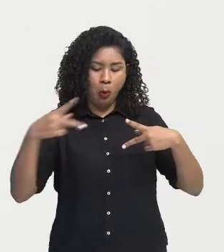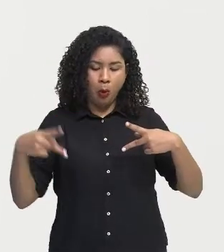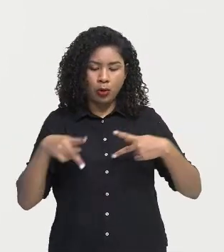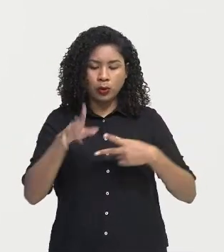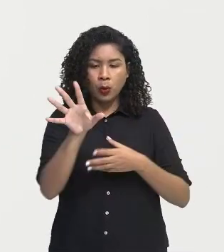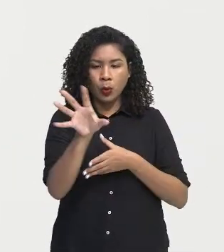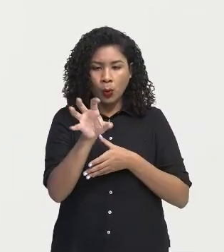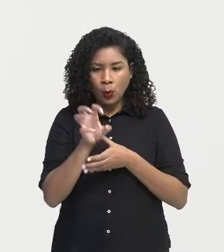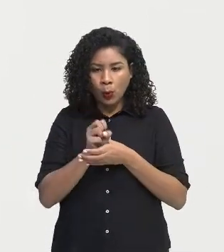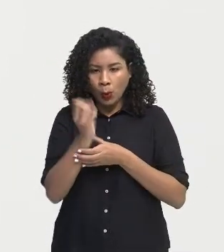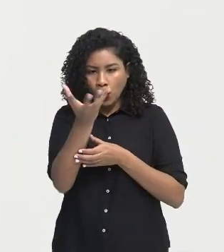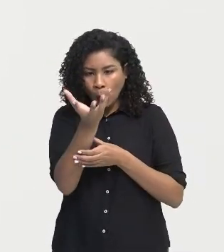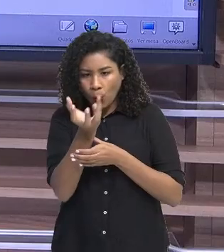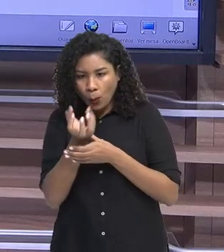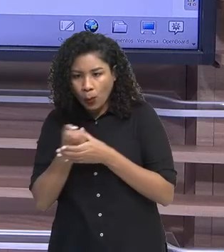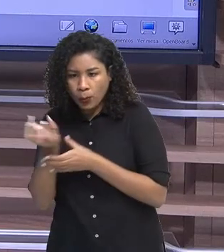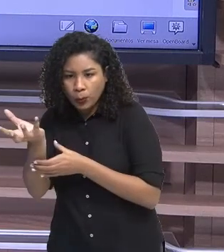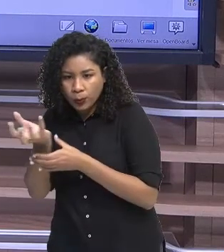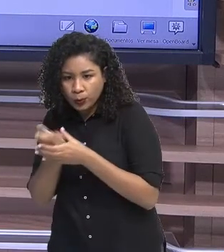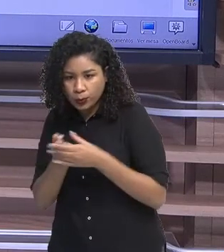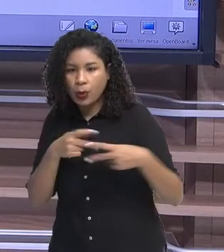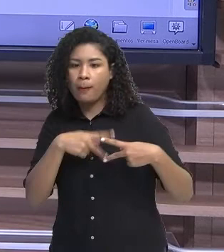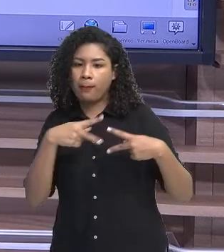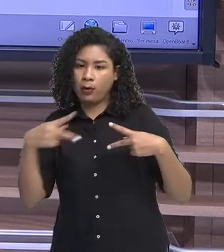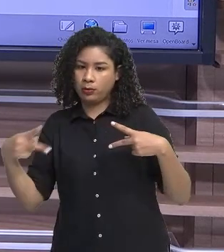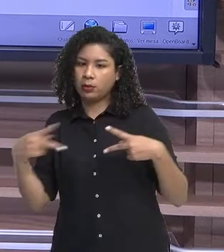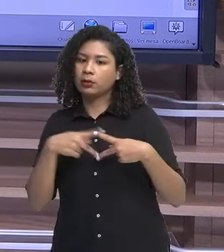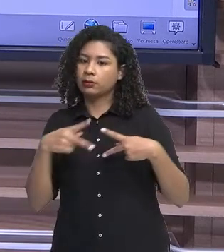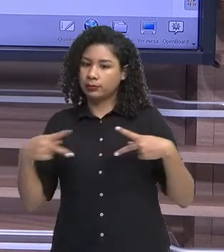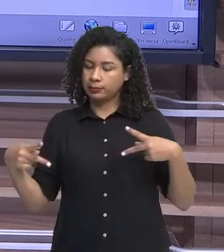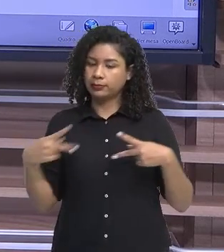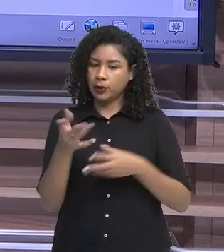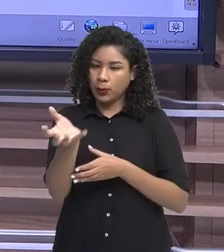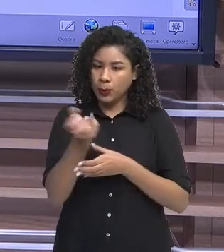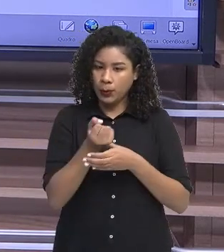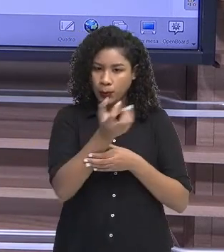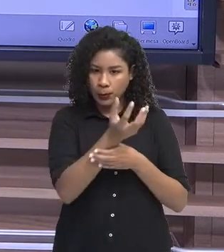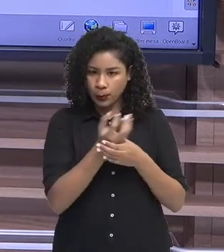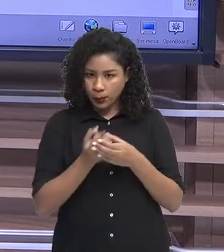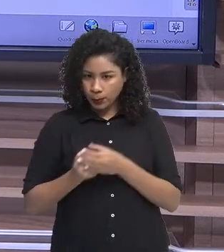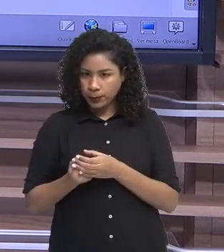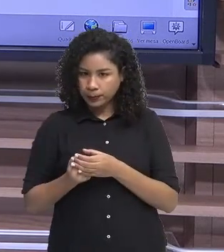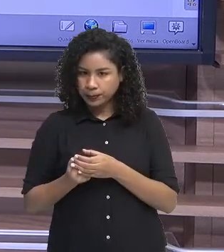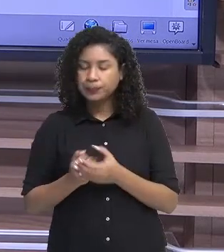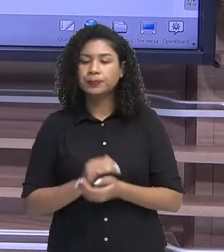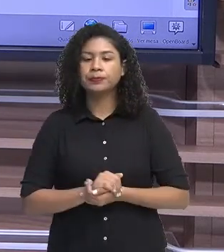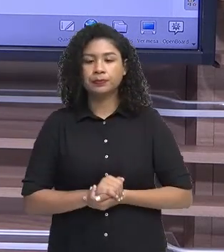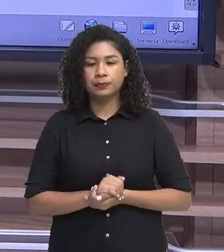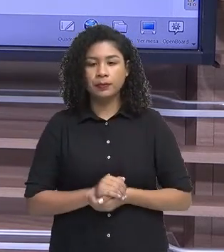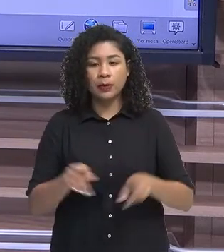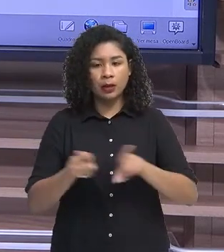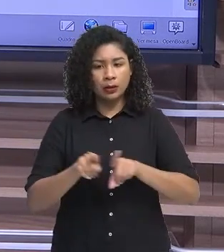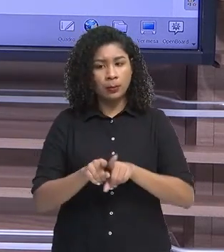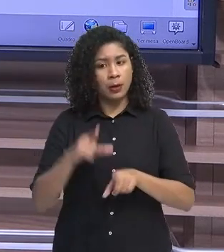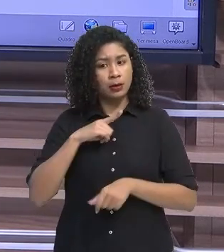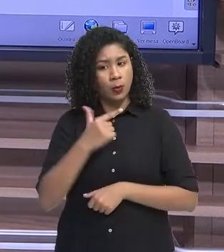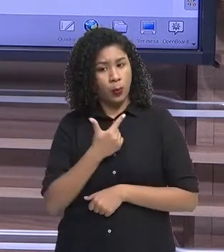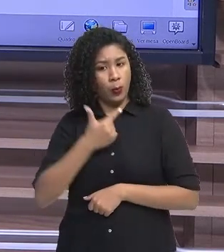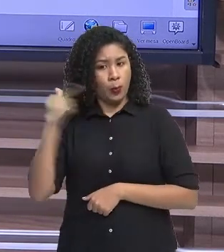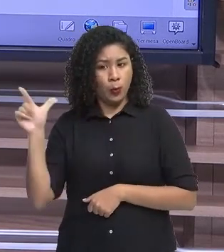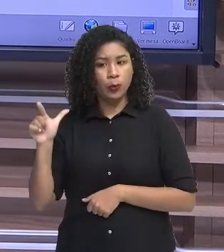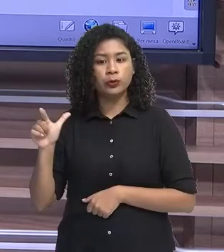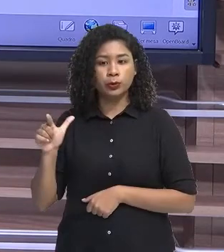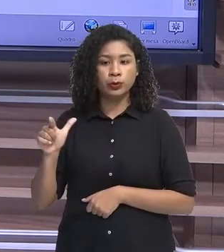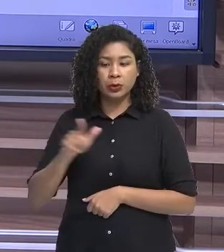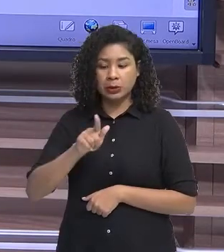ele sintetiza proteína, né? Então ele vai ter essa função de atividade secretora de proteínas. E tem também o não granuloso, que é também